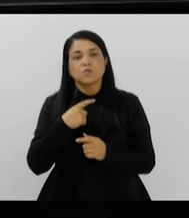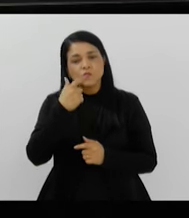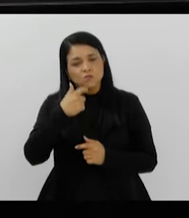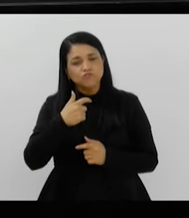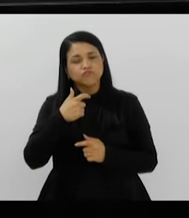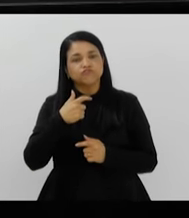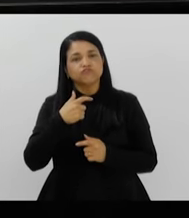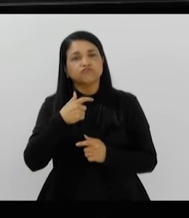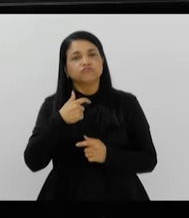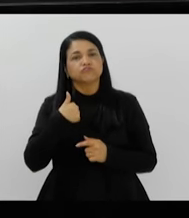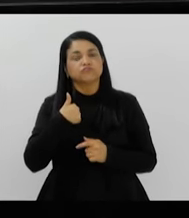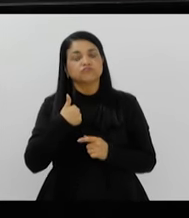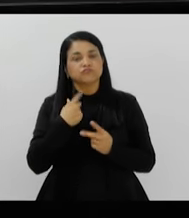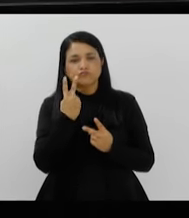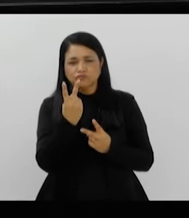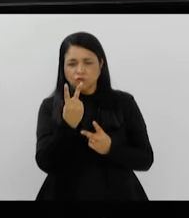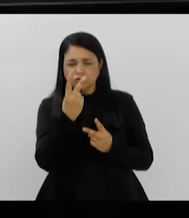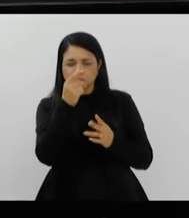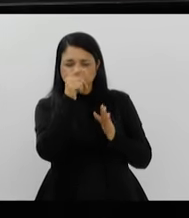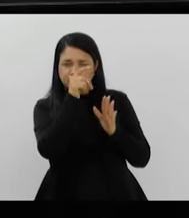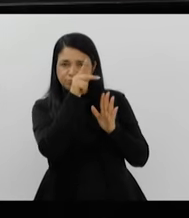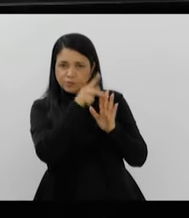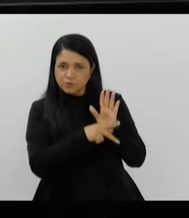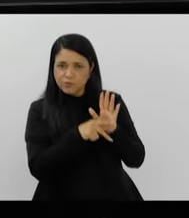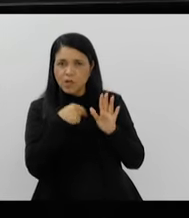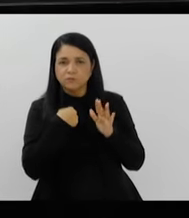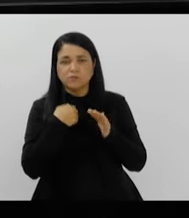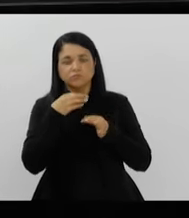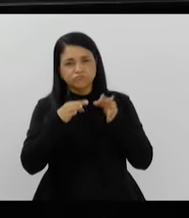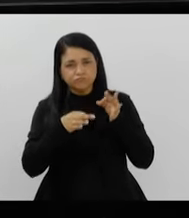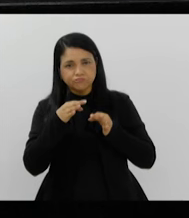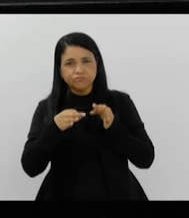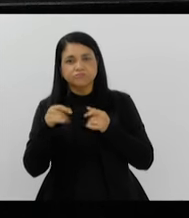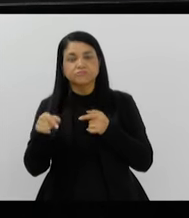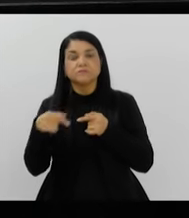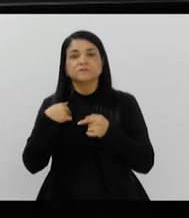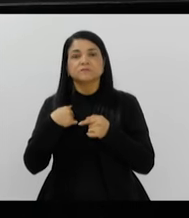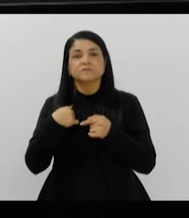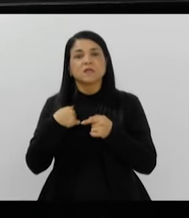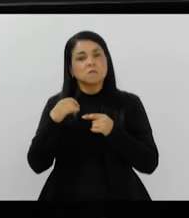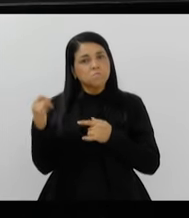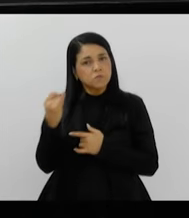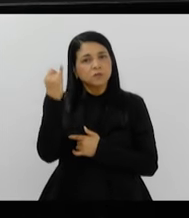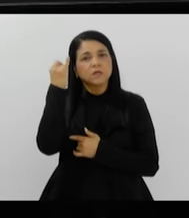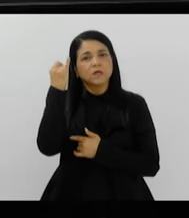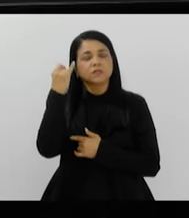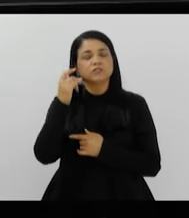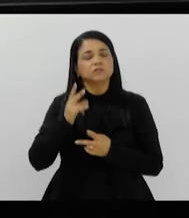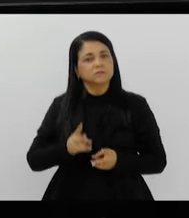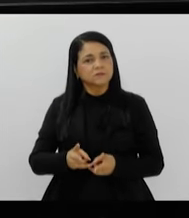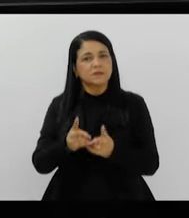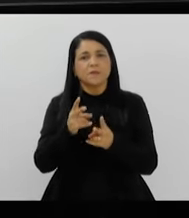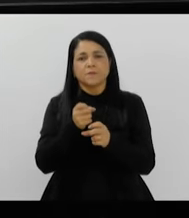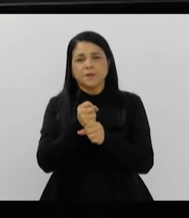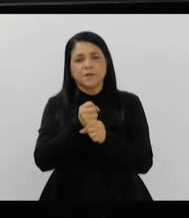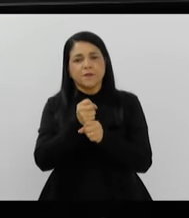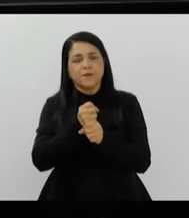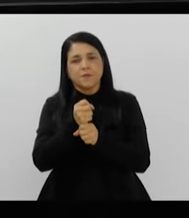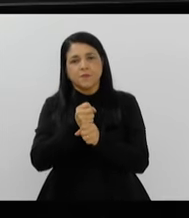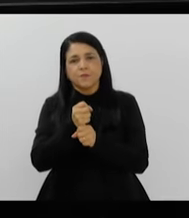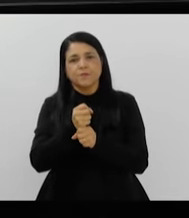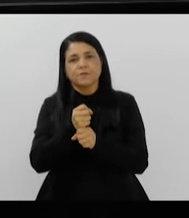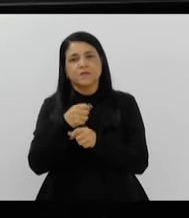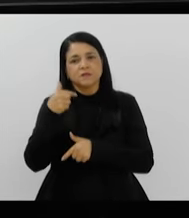que esses dois projetos sejam aqueles de maior relevância a cada ano da nossa atividade